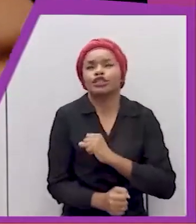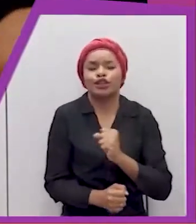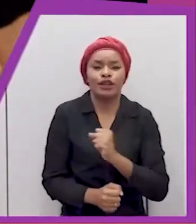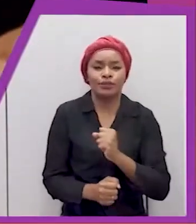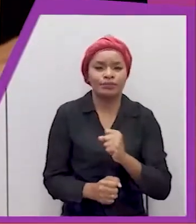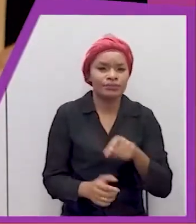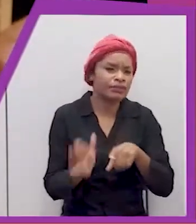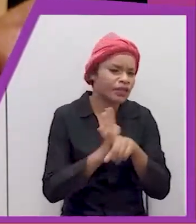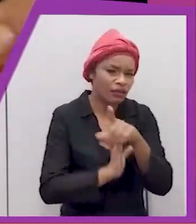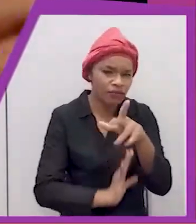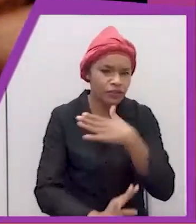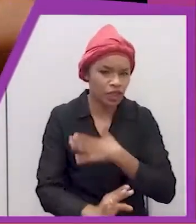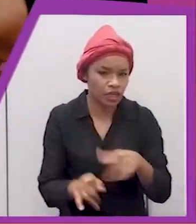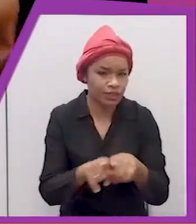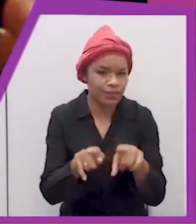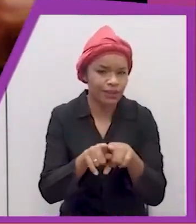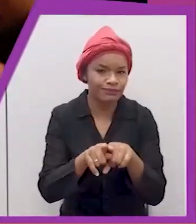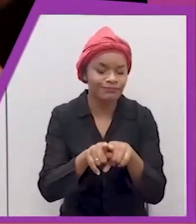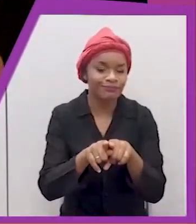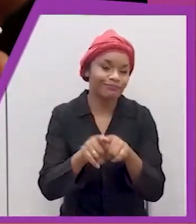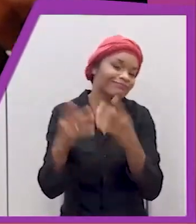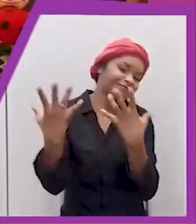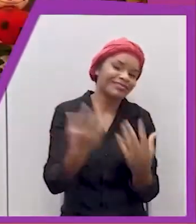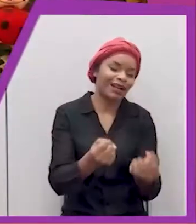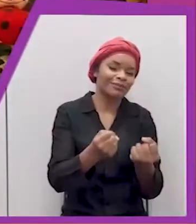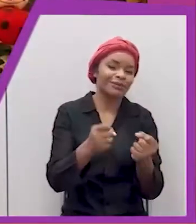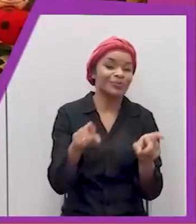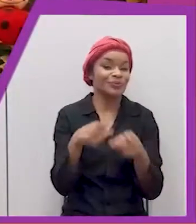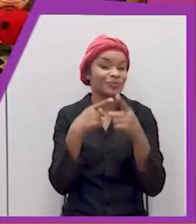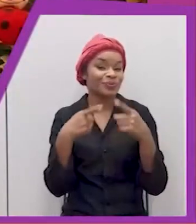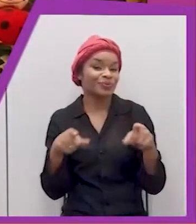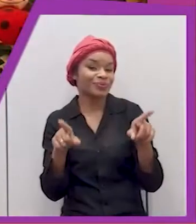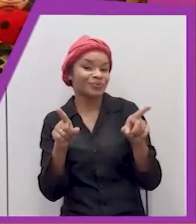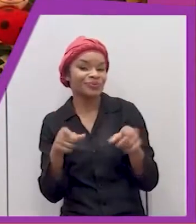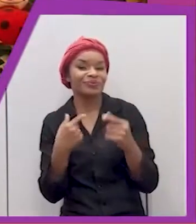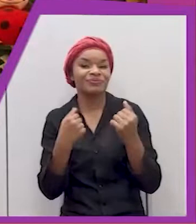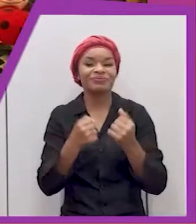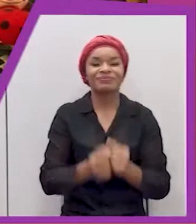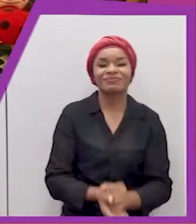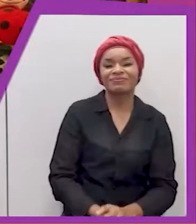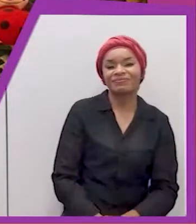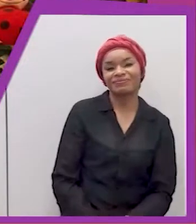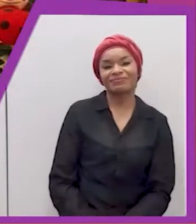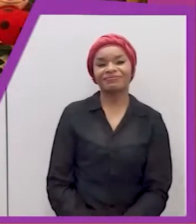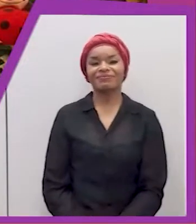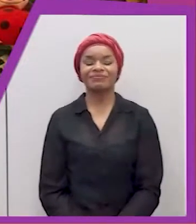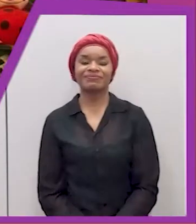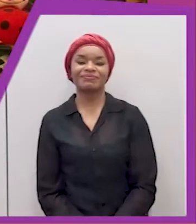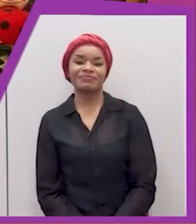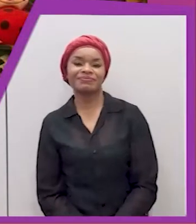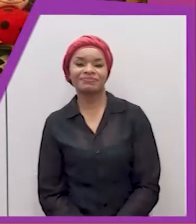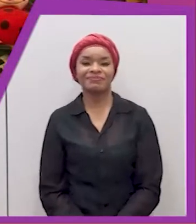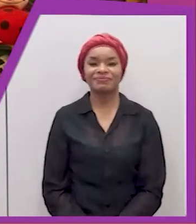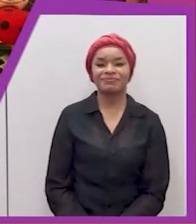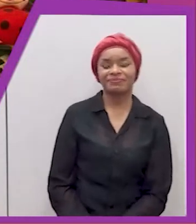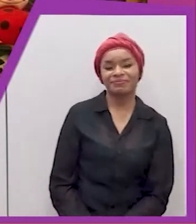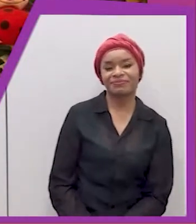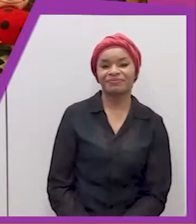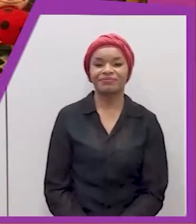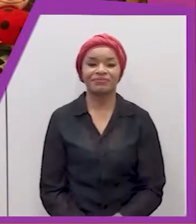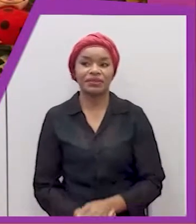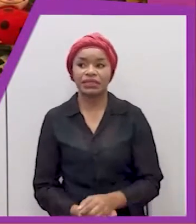de pão né pão é vida Eu adoro e você gosta também então vamos lá